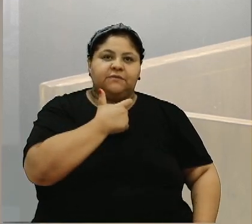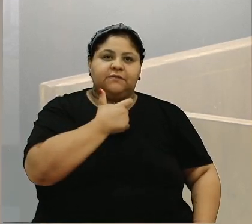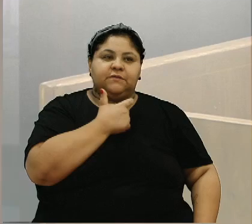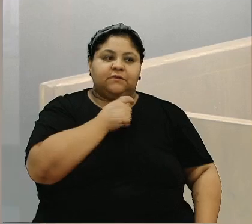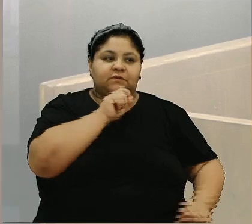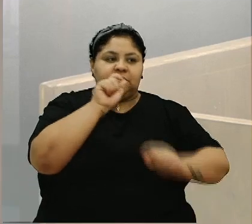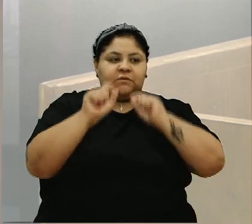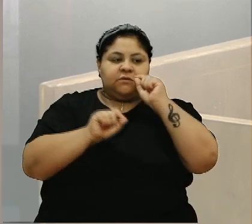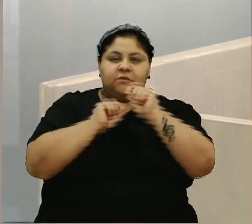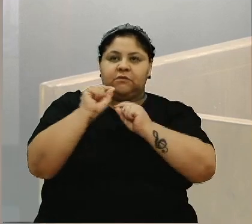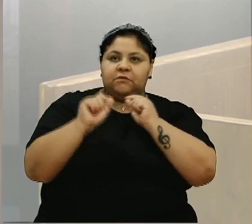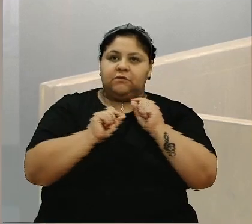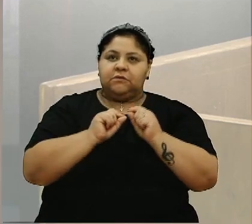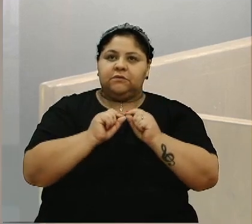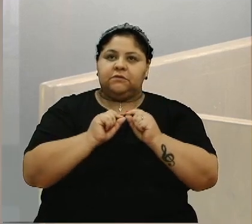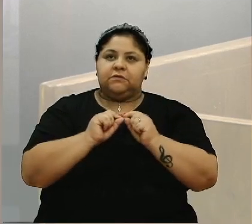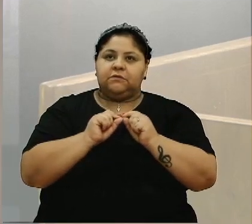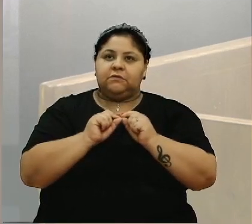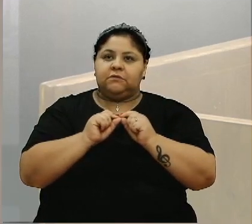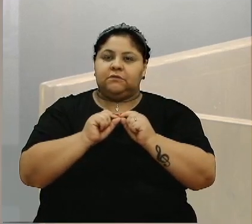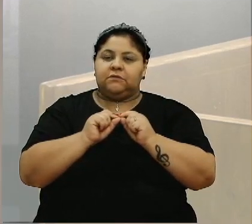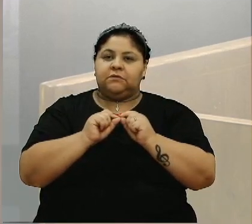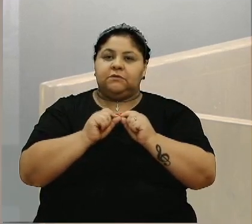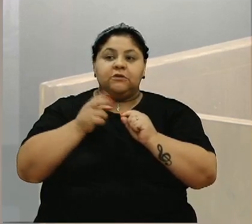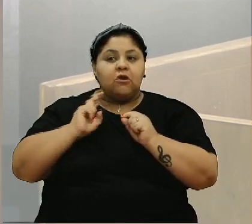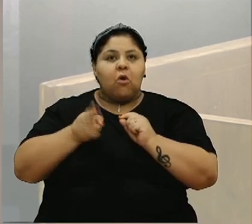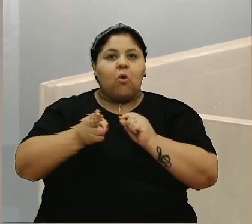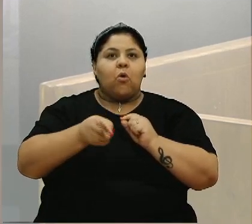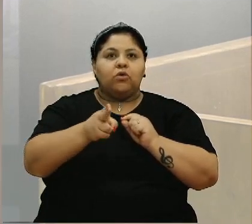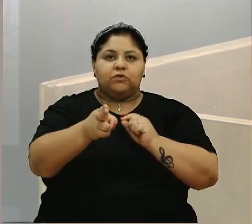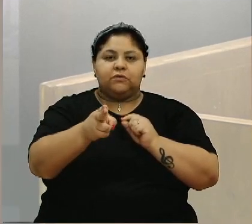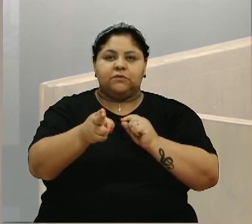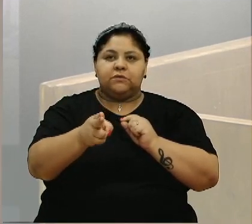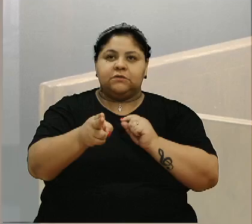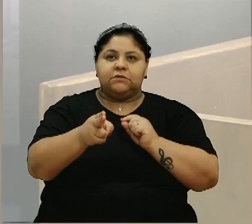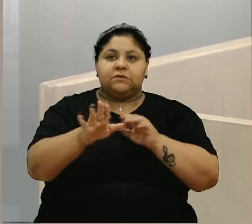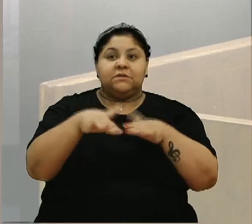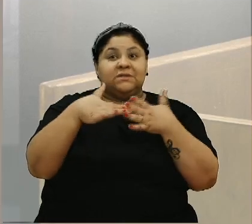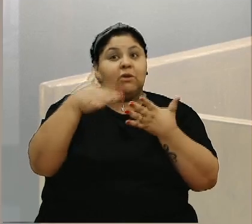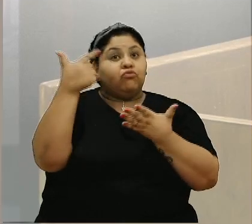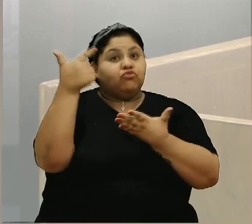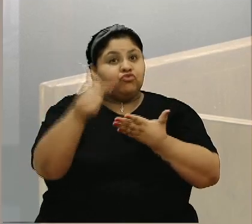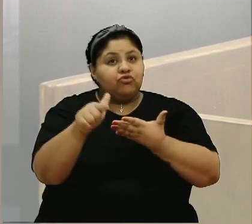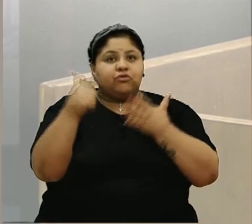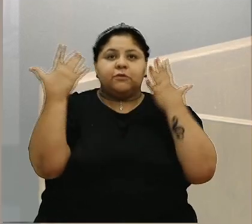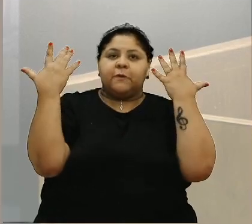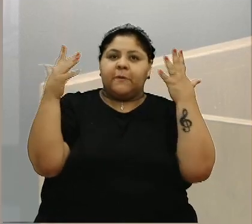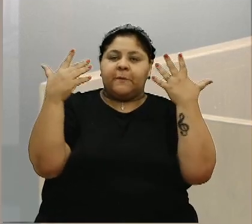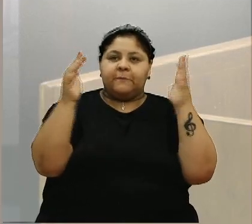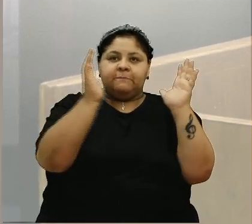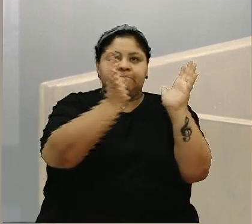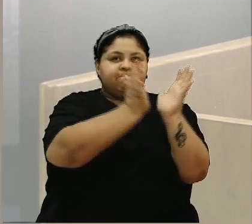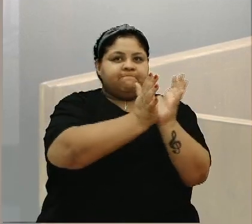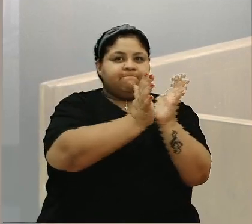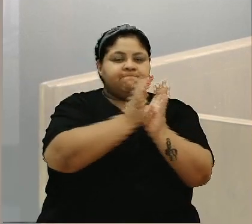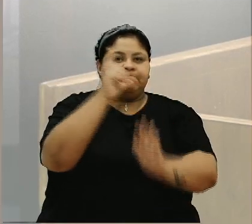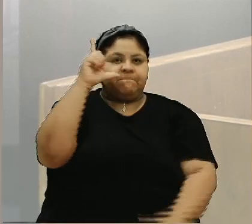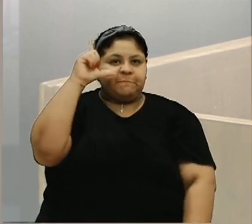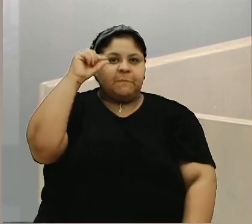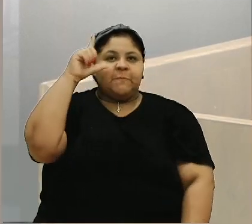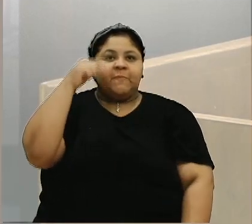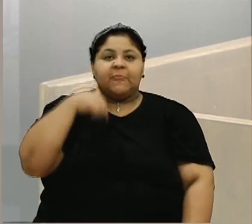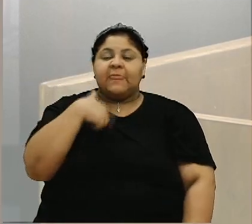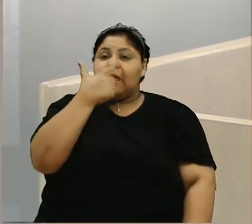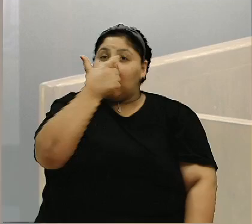o que deve prevalecer. Então, mais uma vez, parabenizar o colega Scalco. Eu